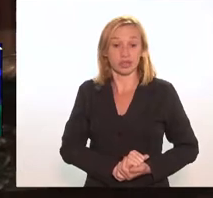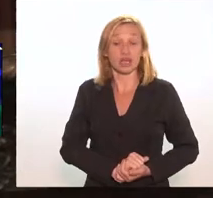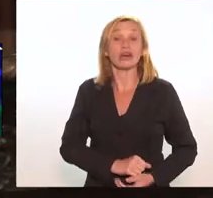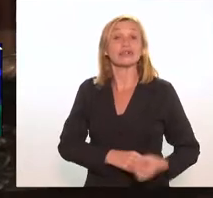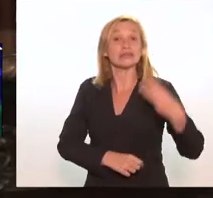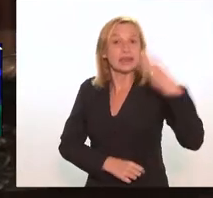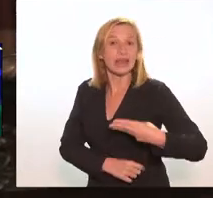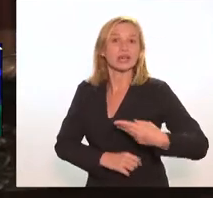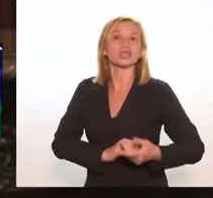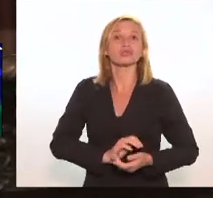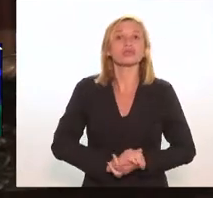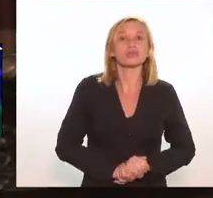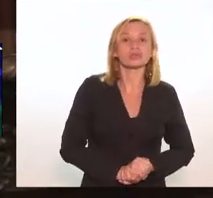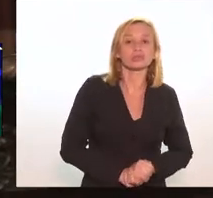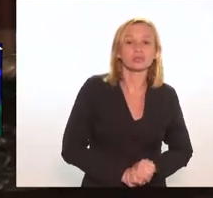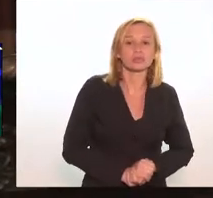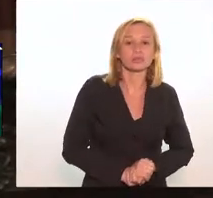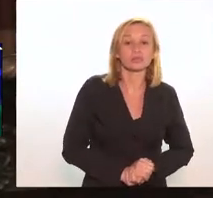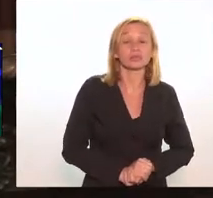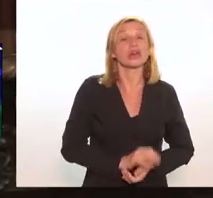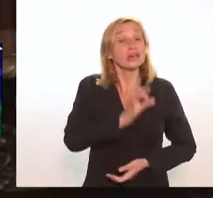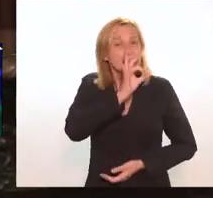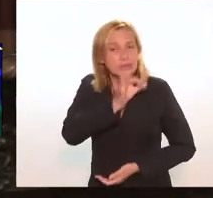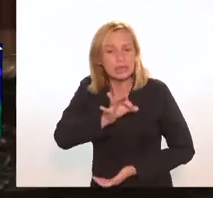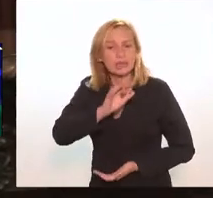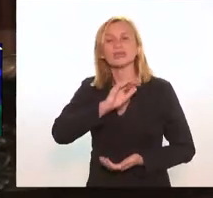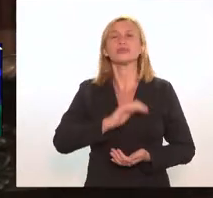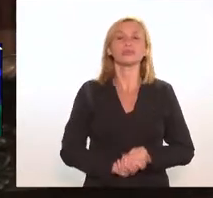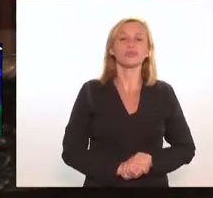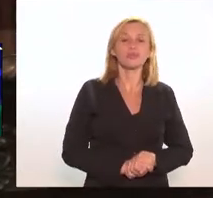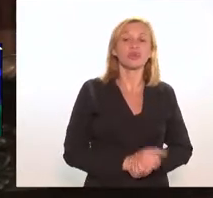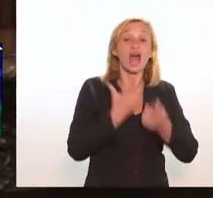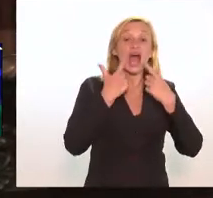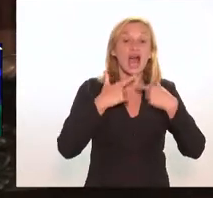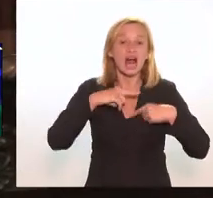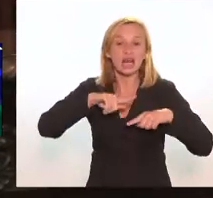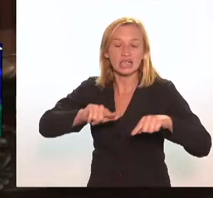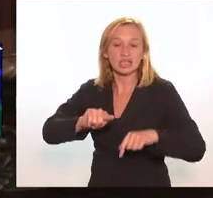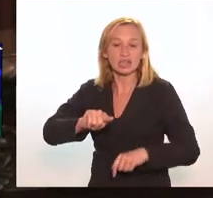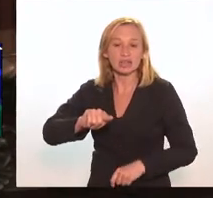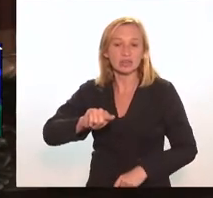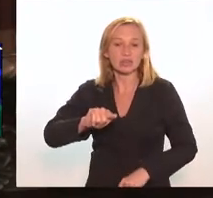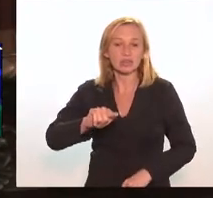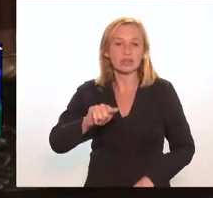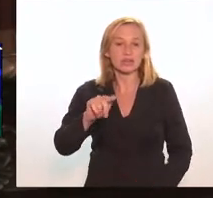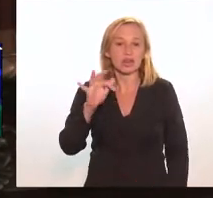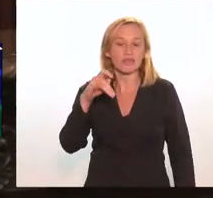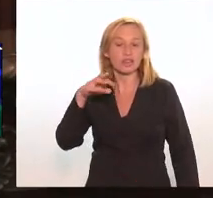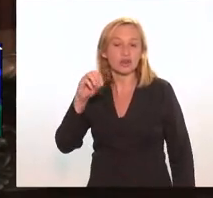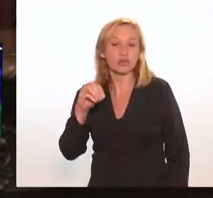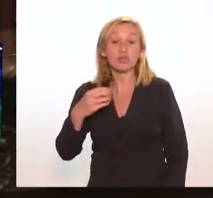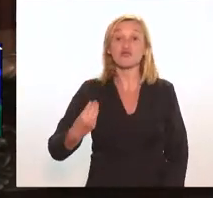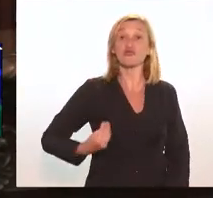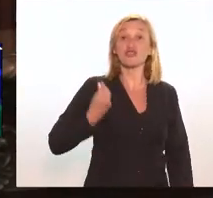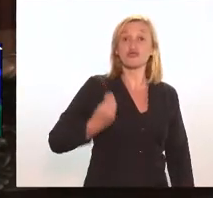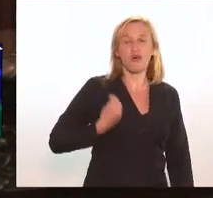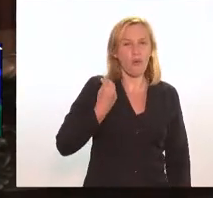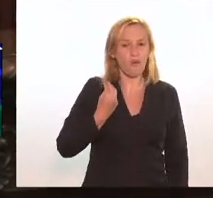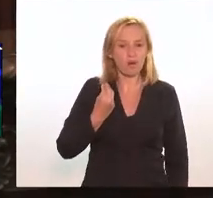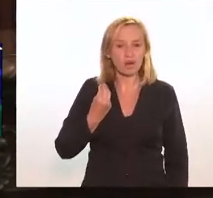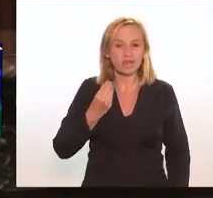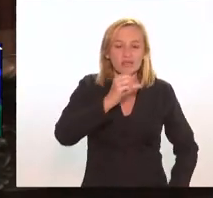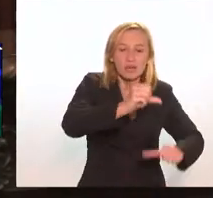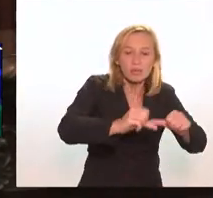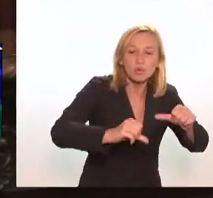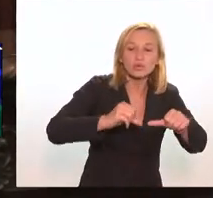3. É óbvio que a língua é um fenômeno vivo que vai